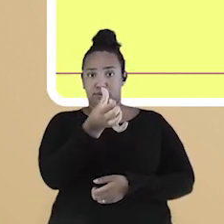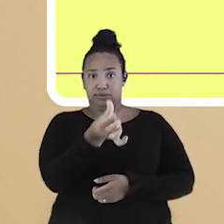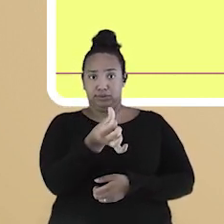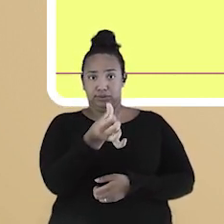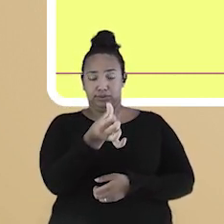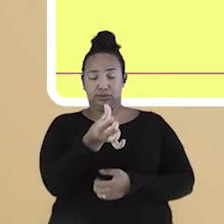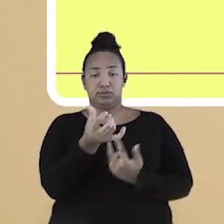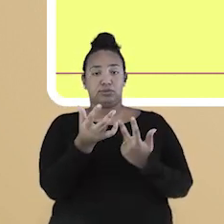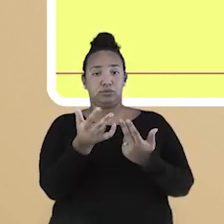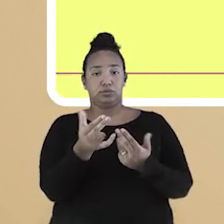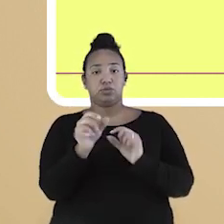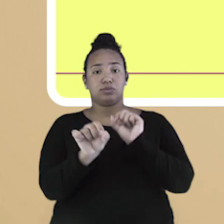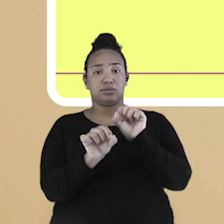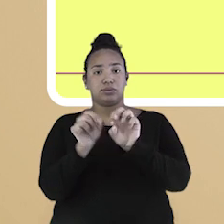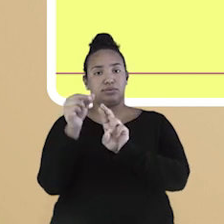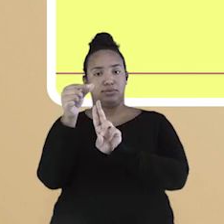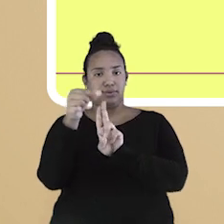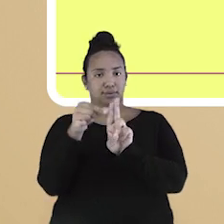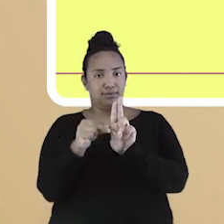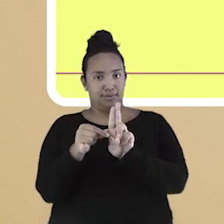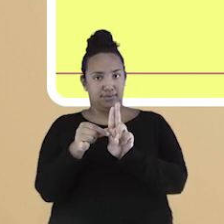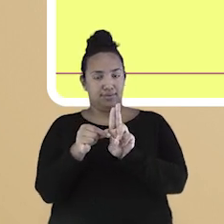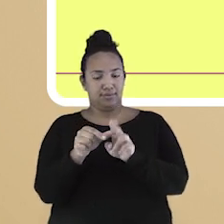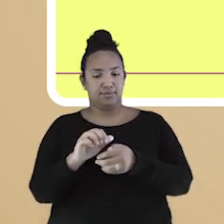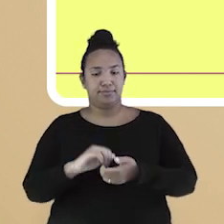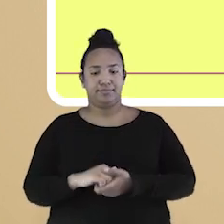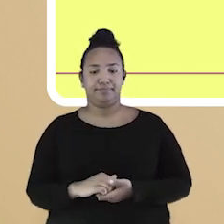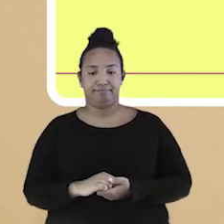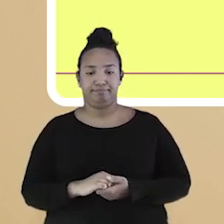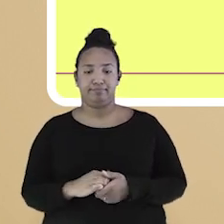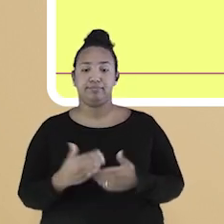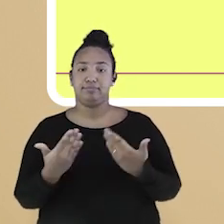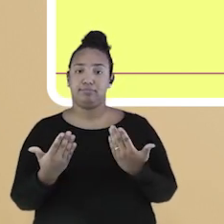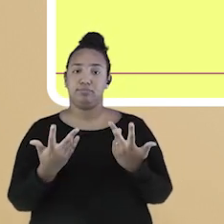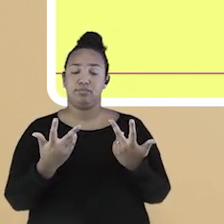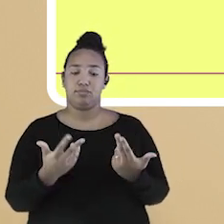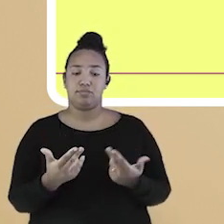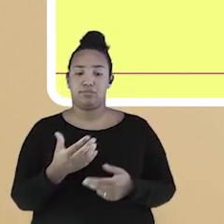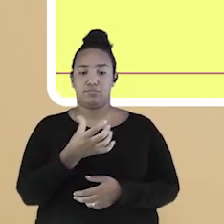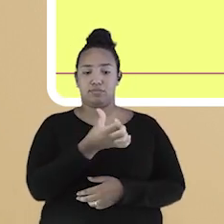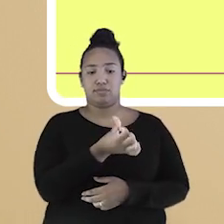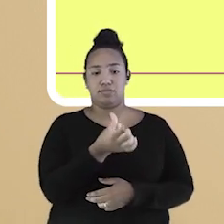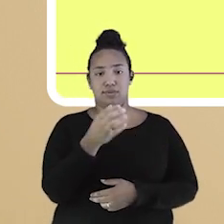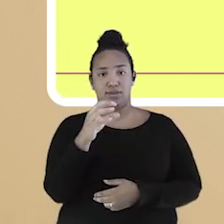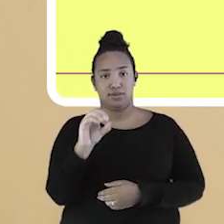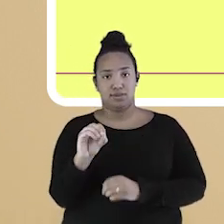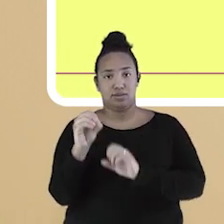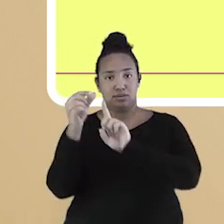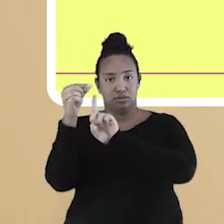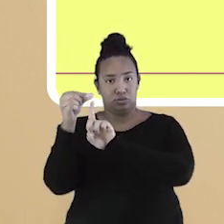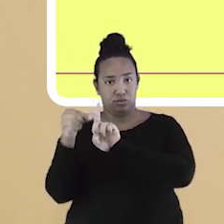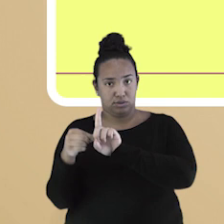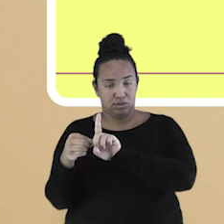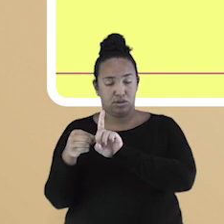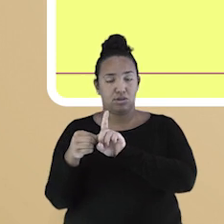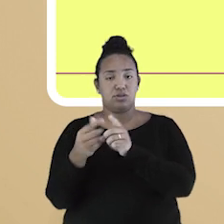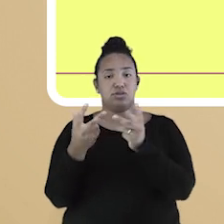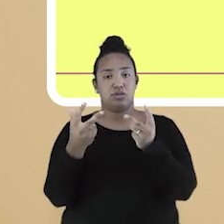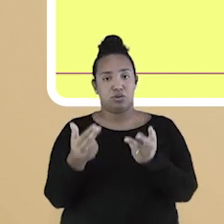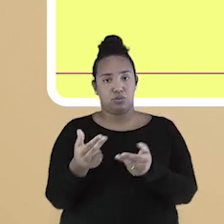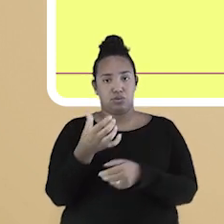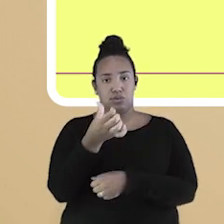posição das dezenas, então são 60 unidades, que é igual a